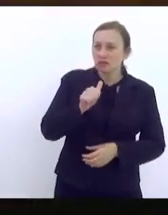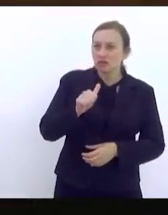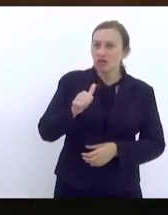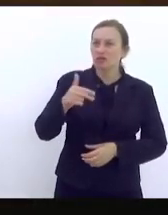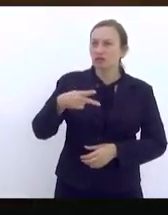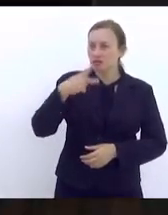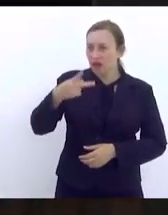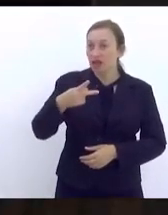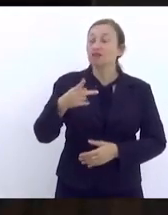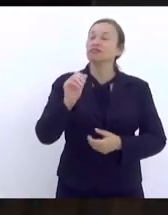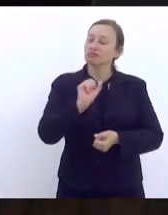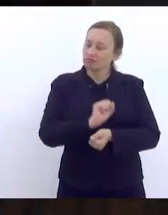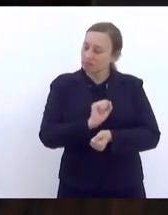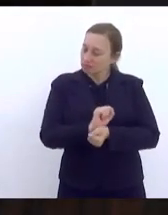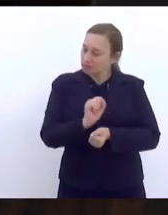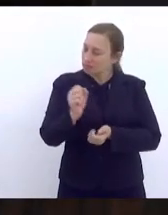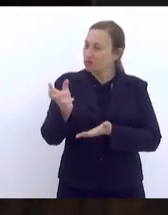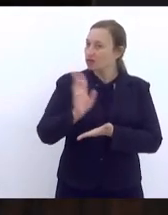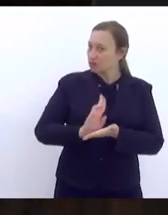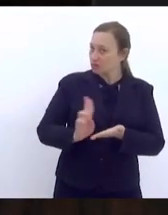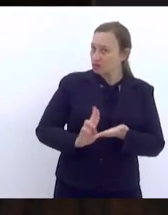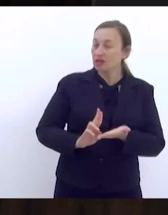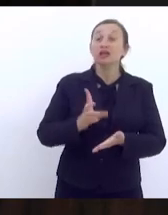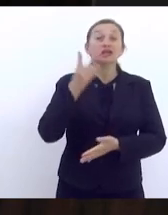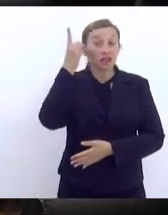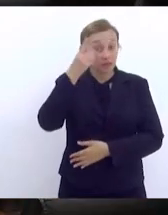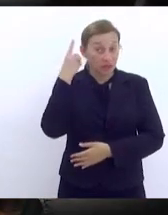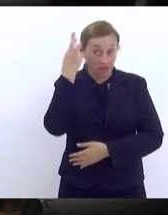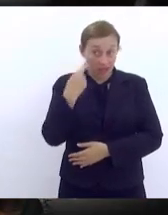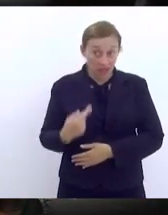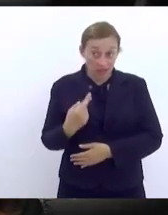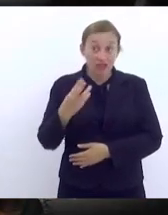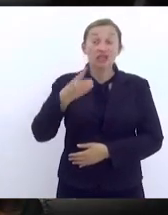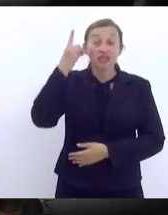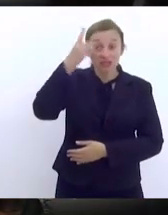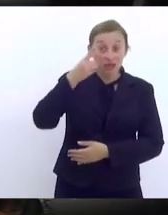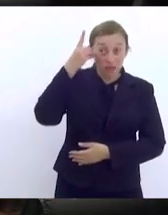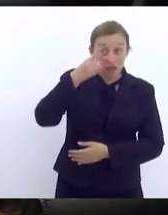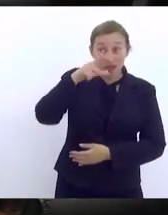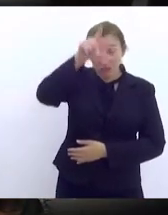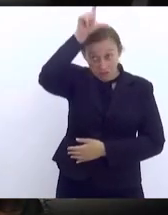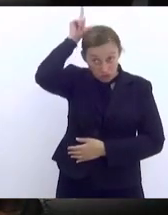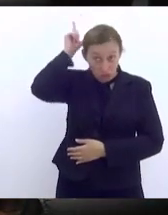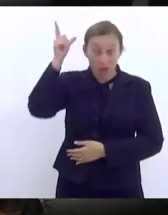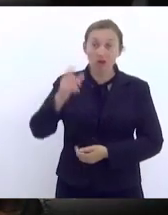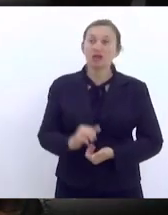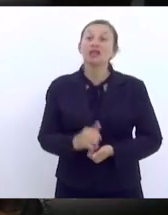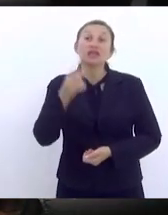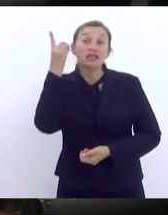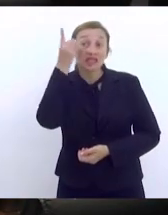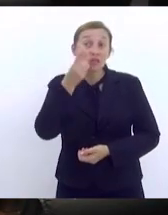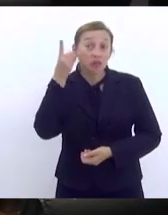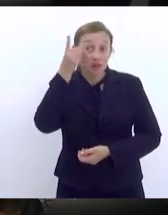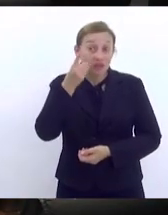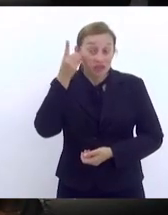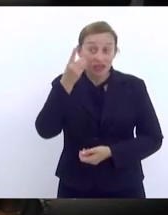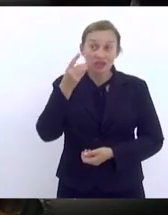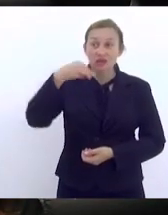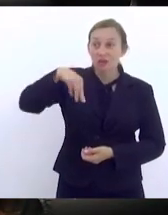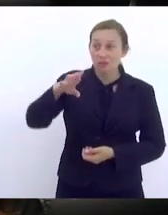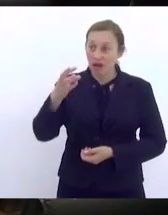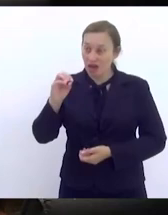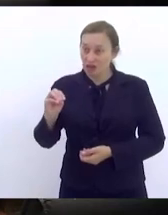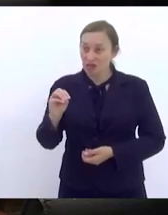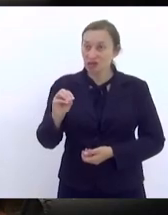citada Então já estou escrevendo deputada Renata Deputado Luiz Paulo levantou a mão ali Deputado Márcio